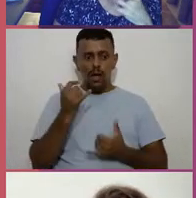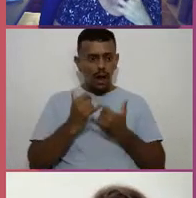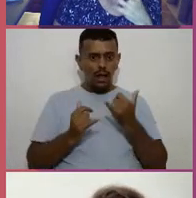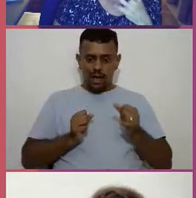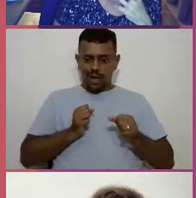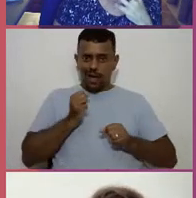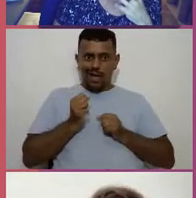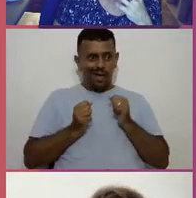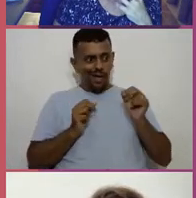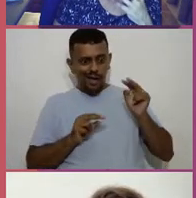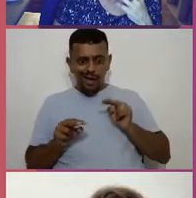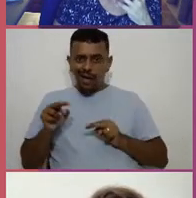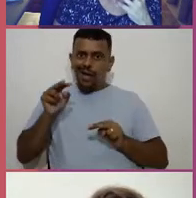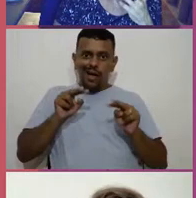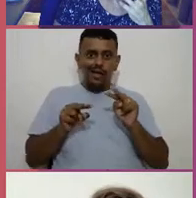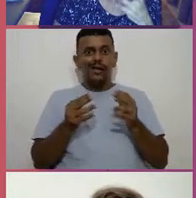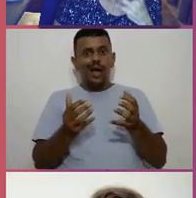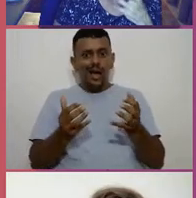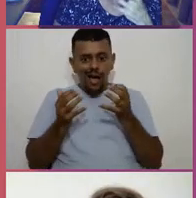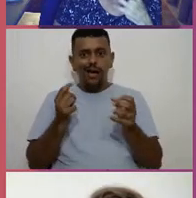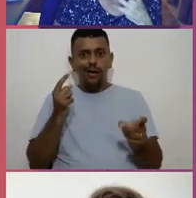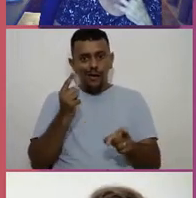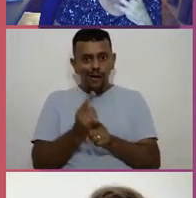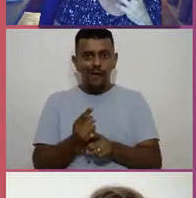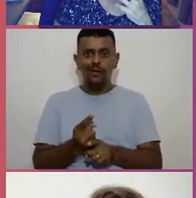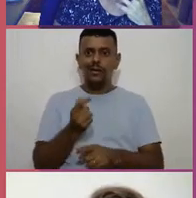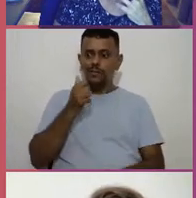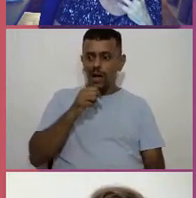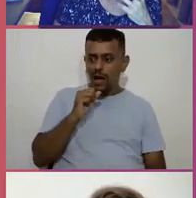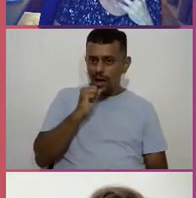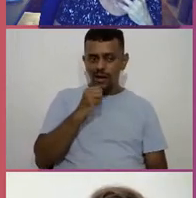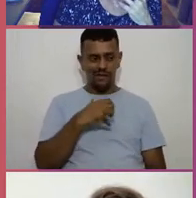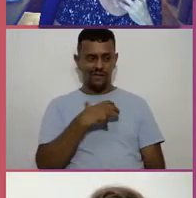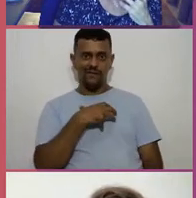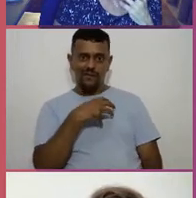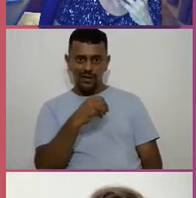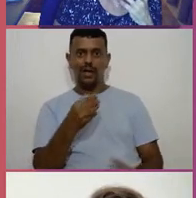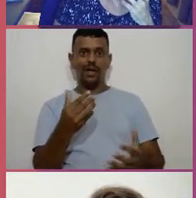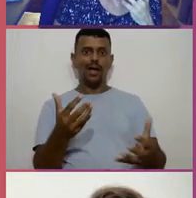danada pelo Monte das protagonistas mãe e filho